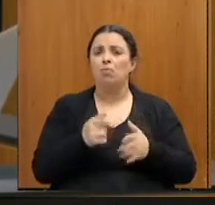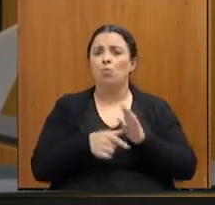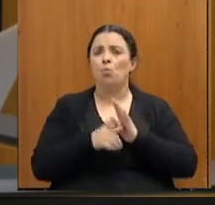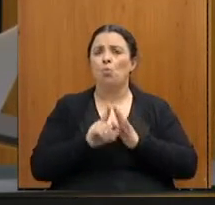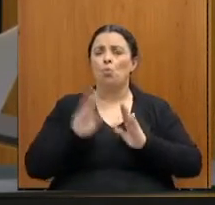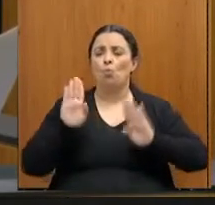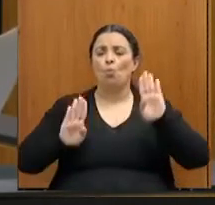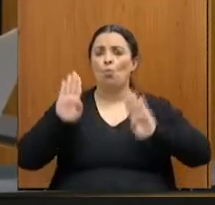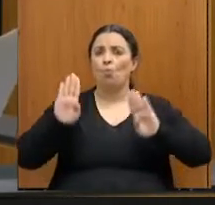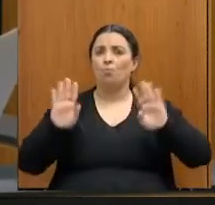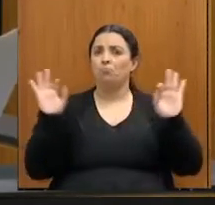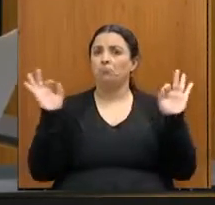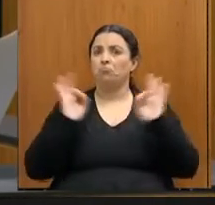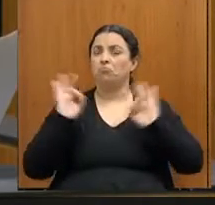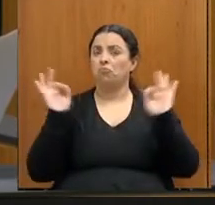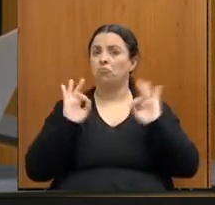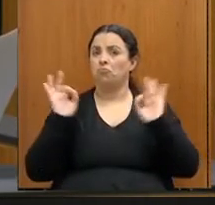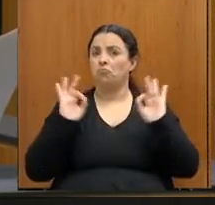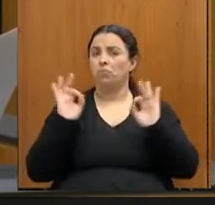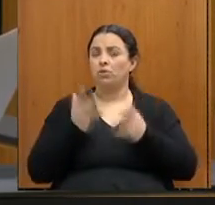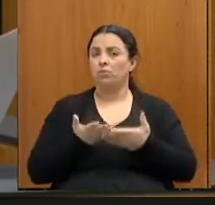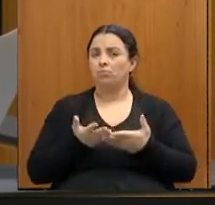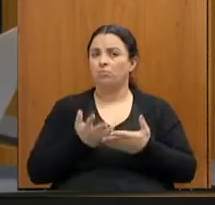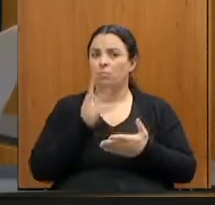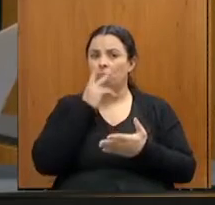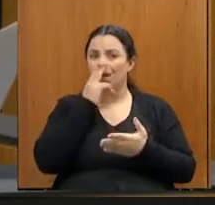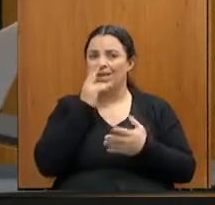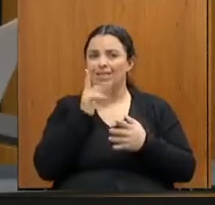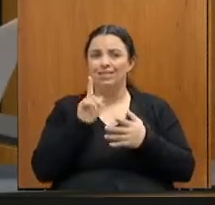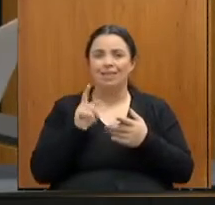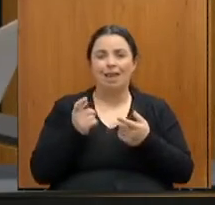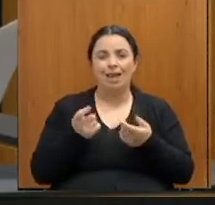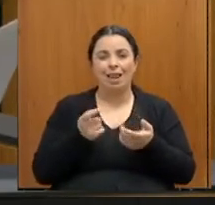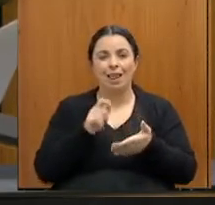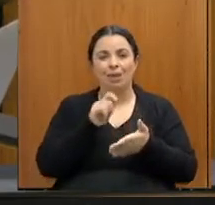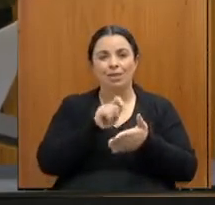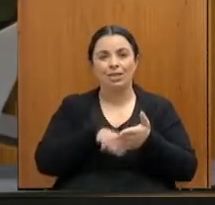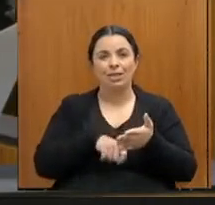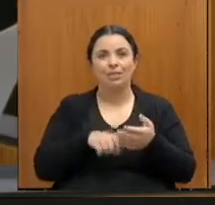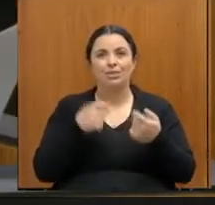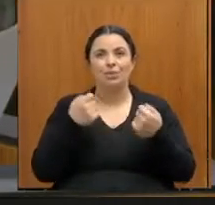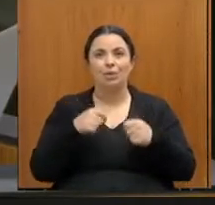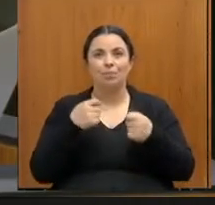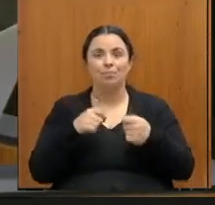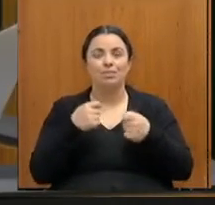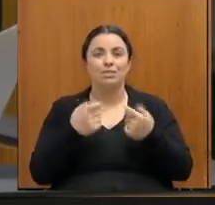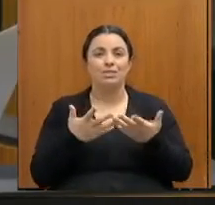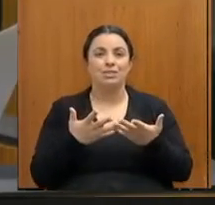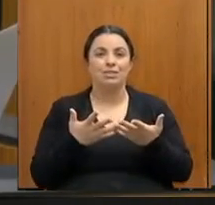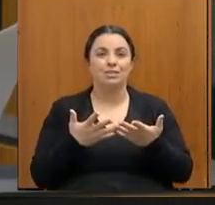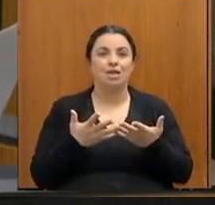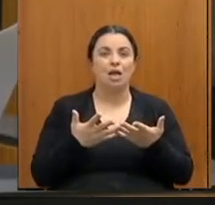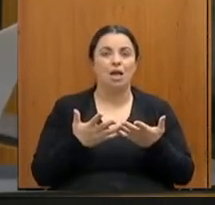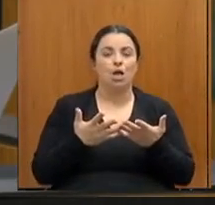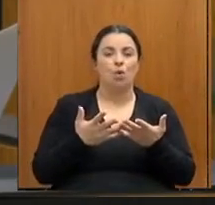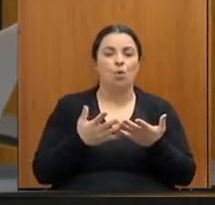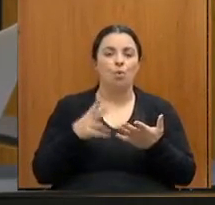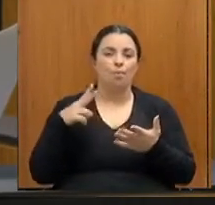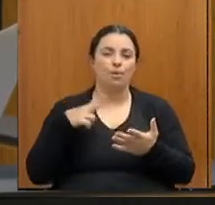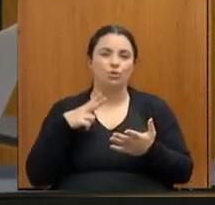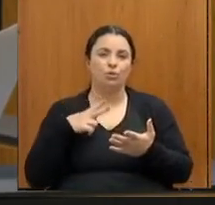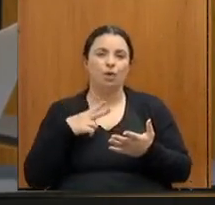como se tivessem sidos é aquele aquela contratação que precisa de um notório saber de uma confiabilidade